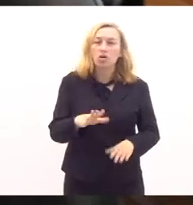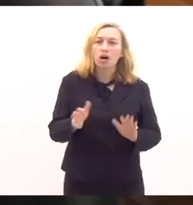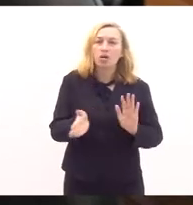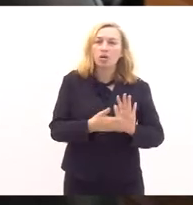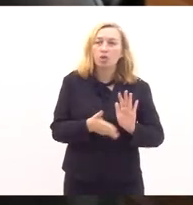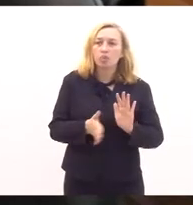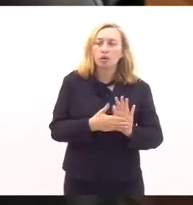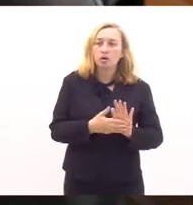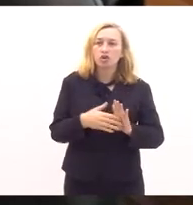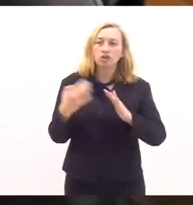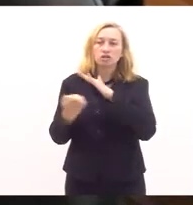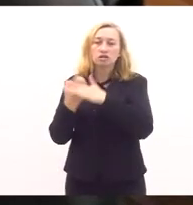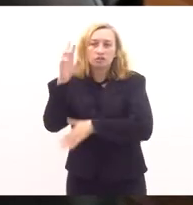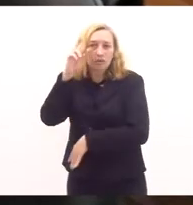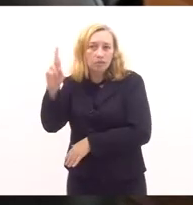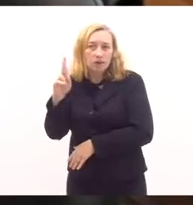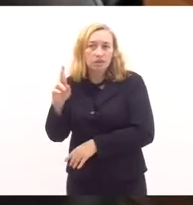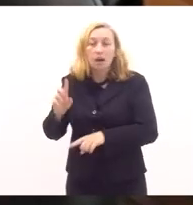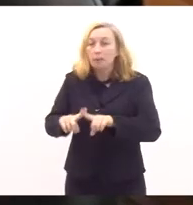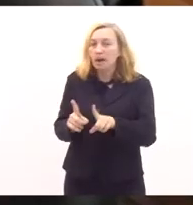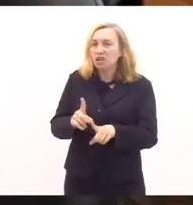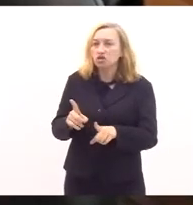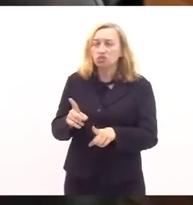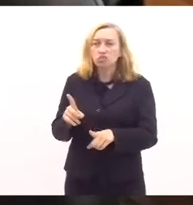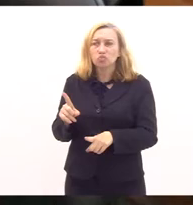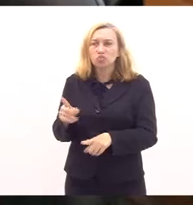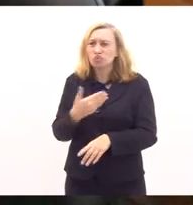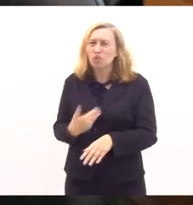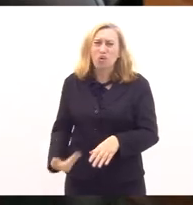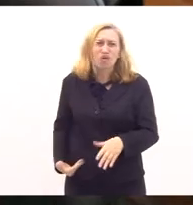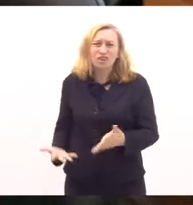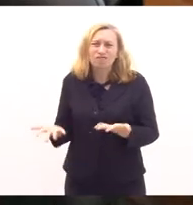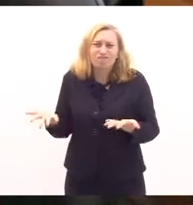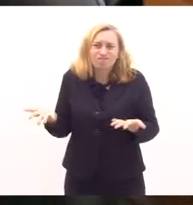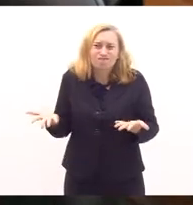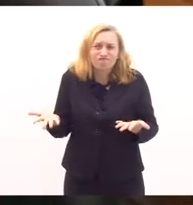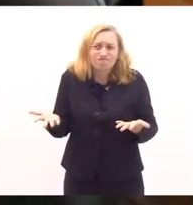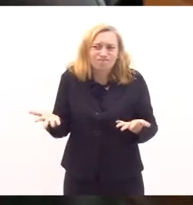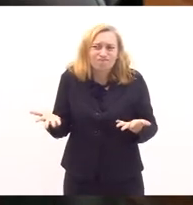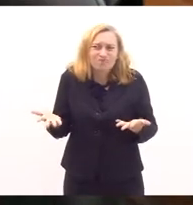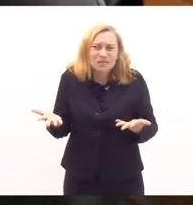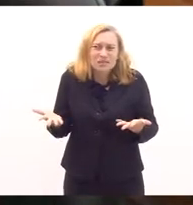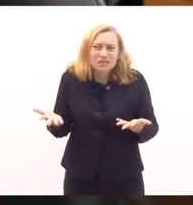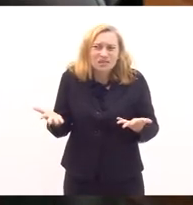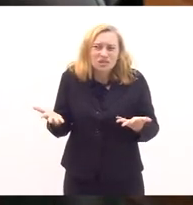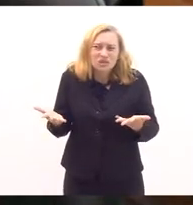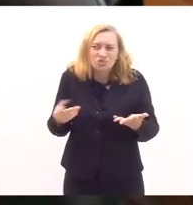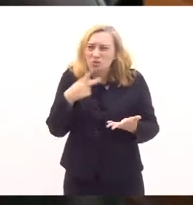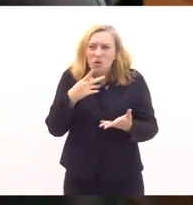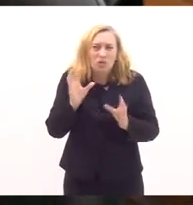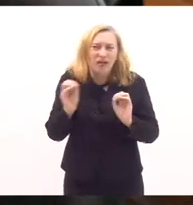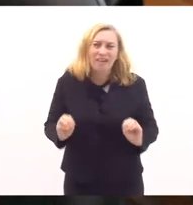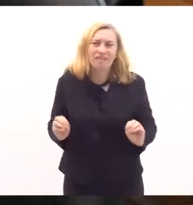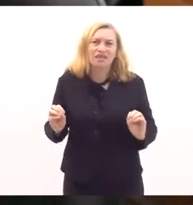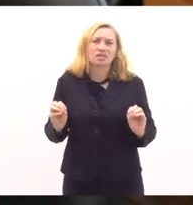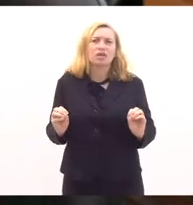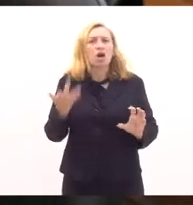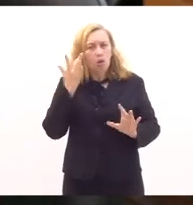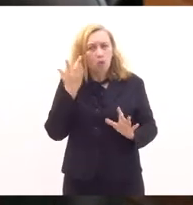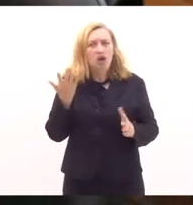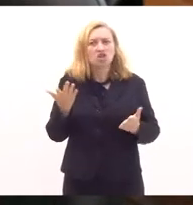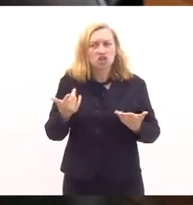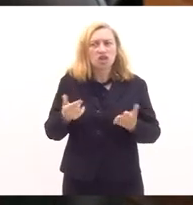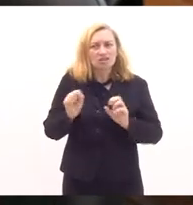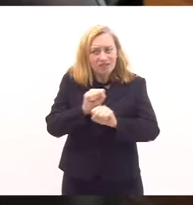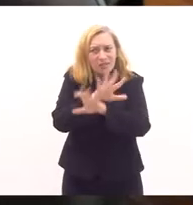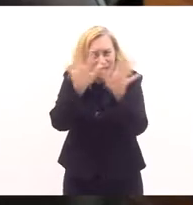do empresariado. Mas o governo ficou meio enxugando gelo. Eu acho que tem que botar as cartas na